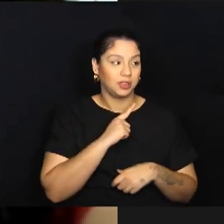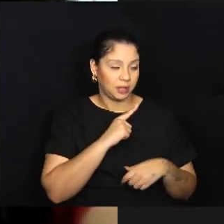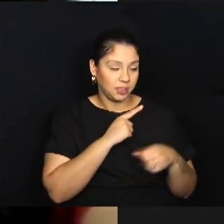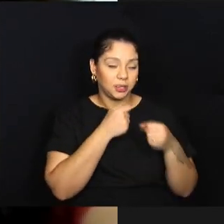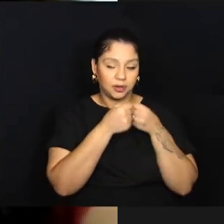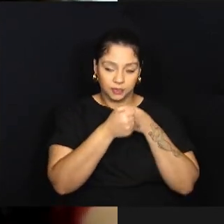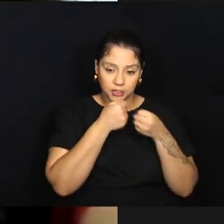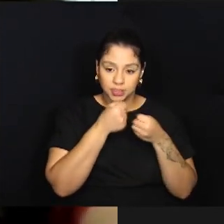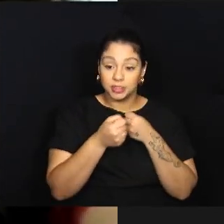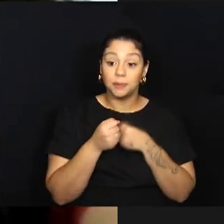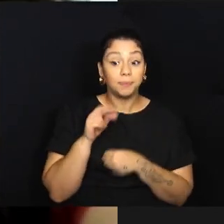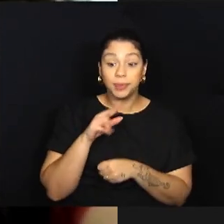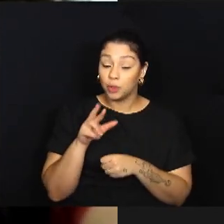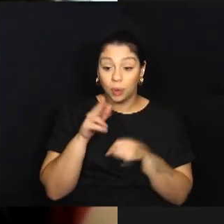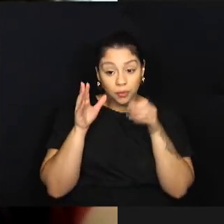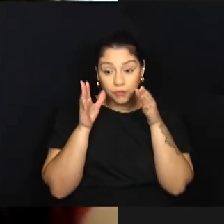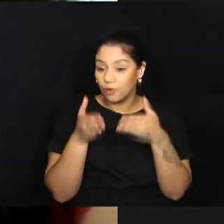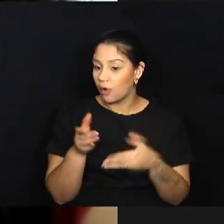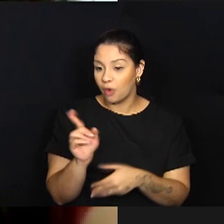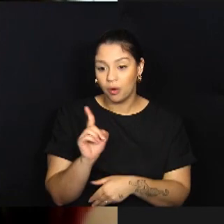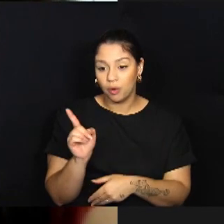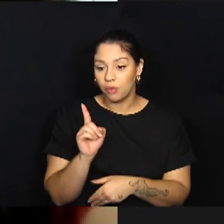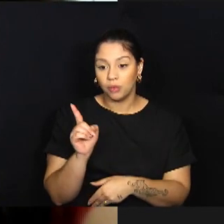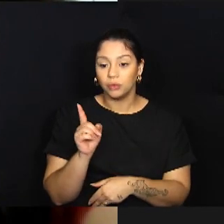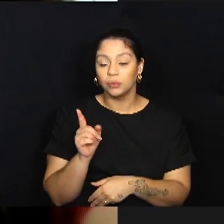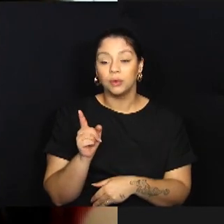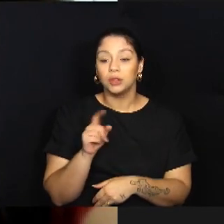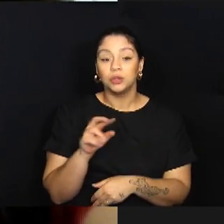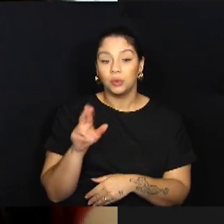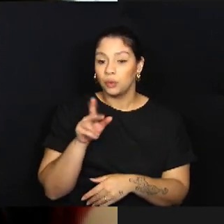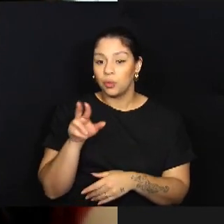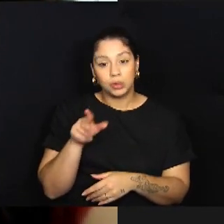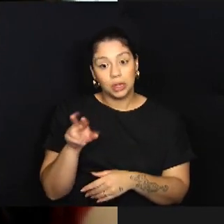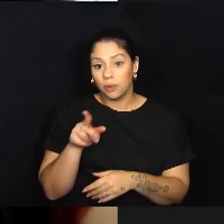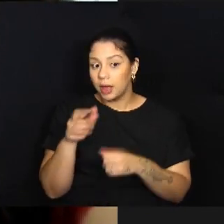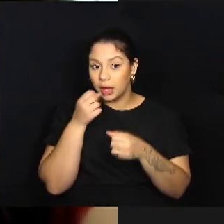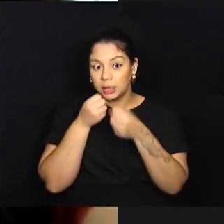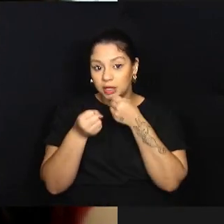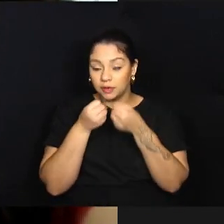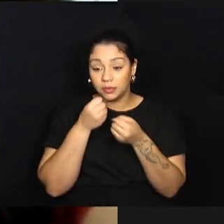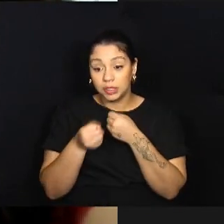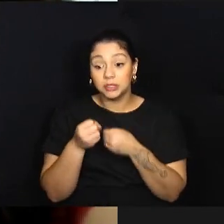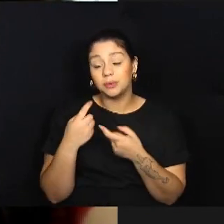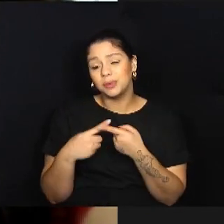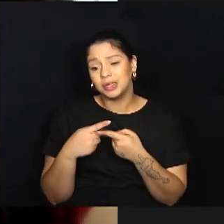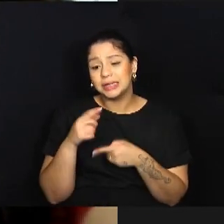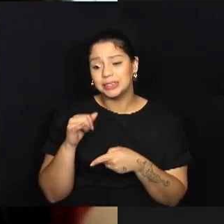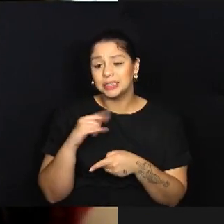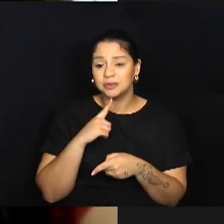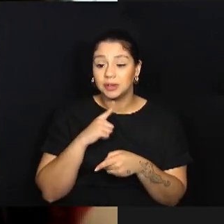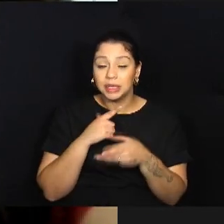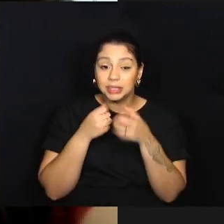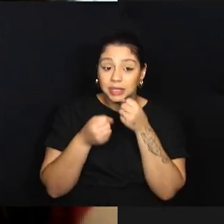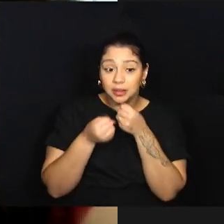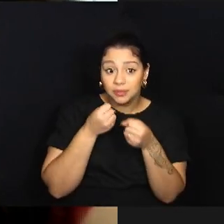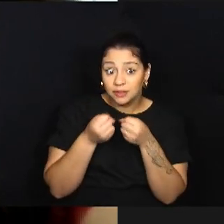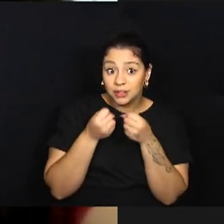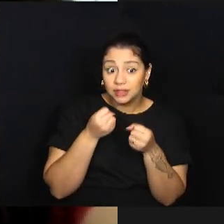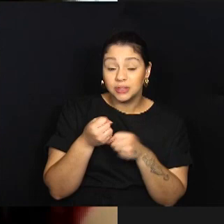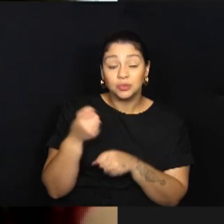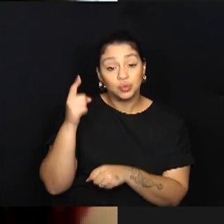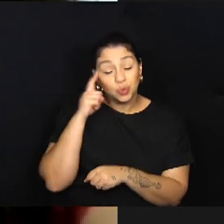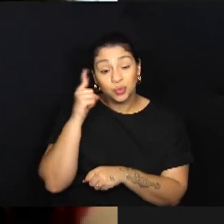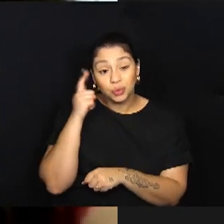entrevistas, não é o foco, a gente já falou dessa vez, o foco não é fazer entrevista, porque se você for fazer entrevistas na viagem e cada dia